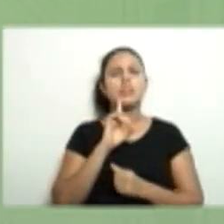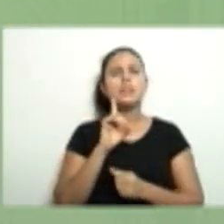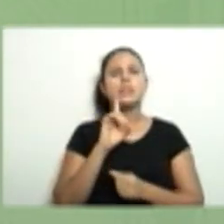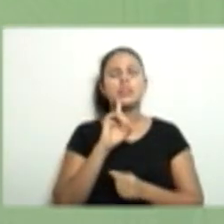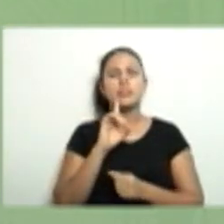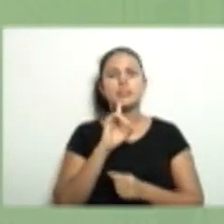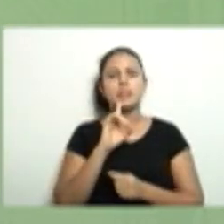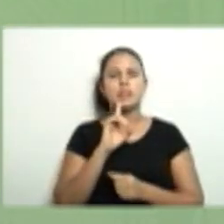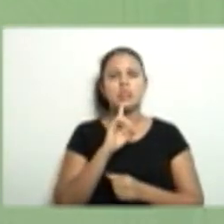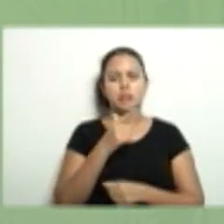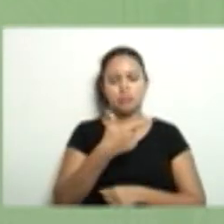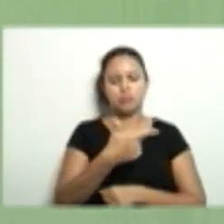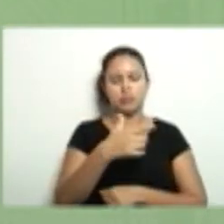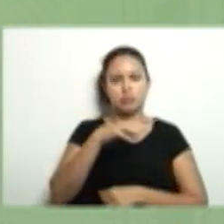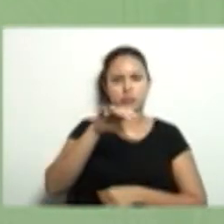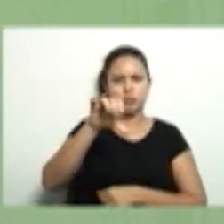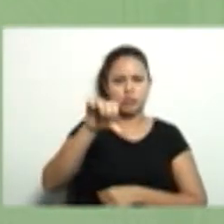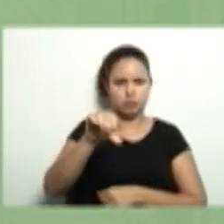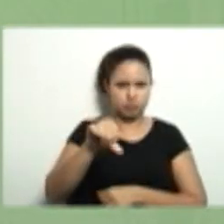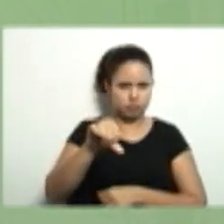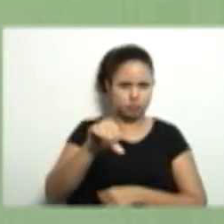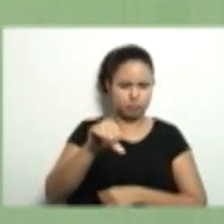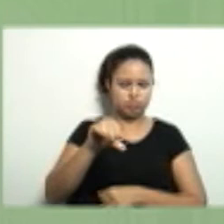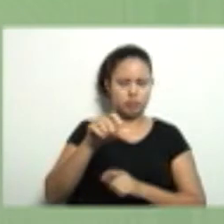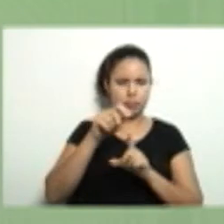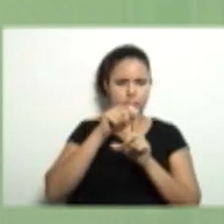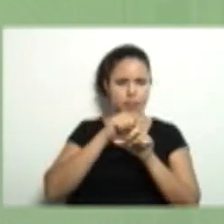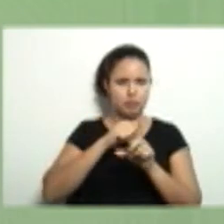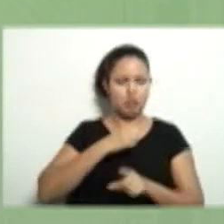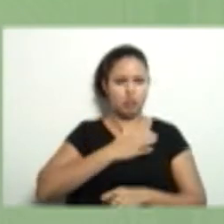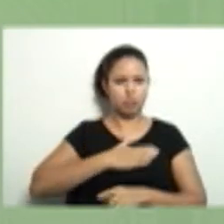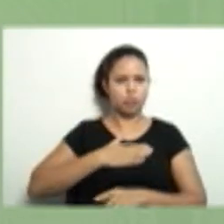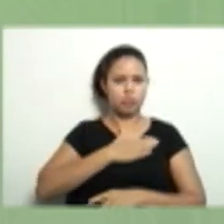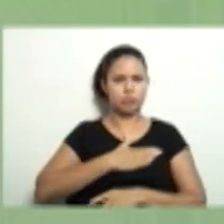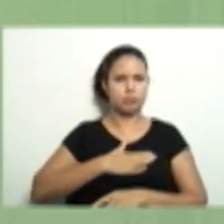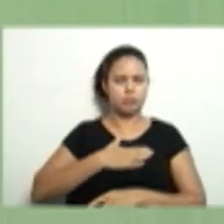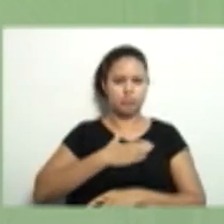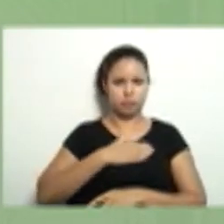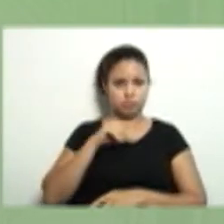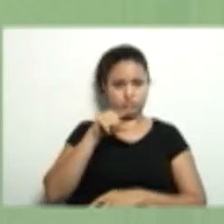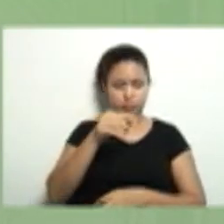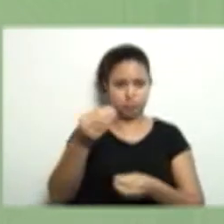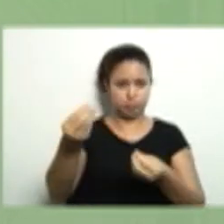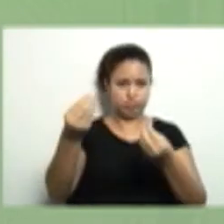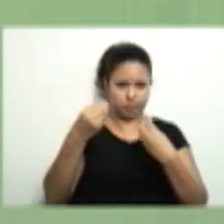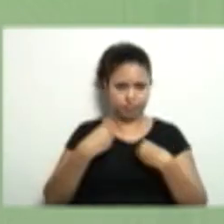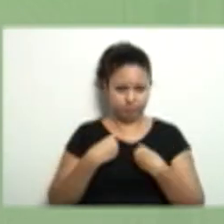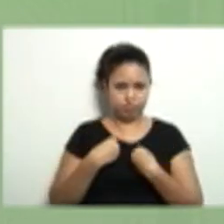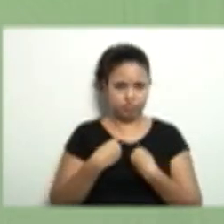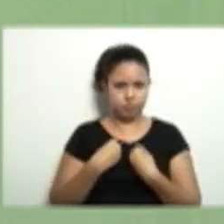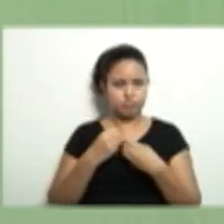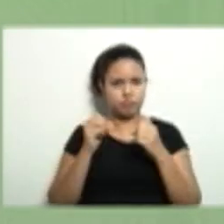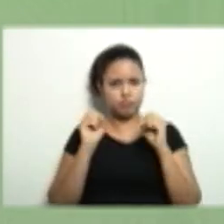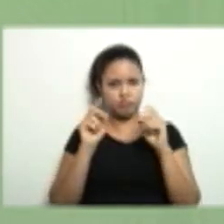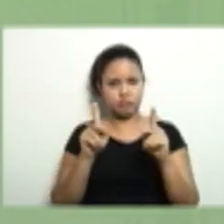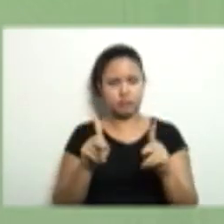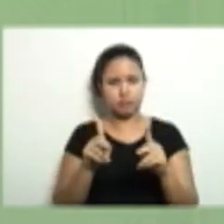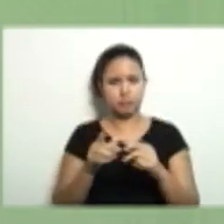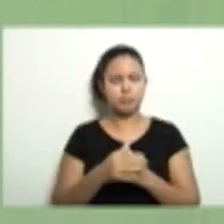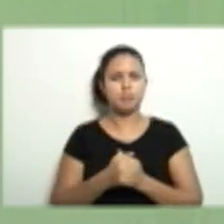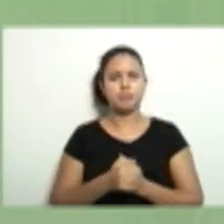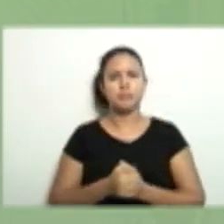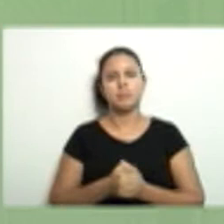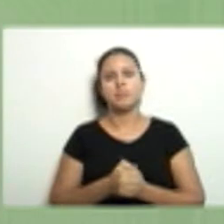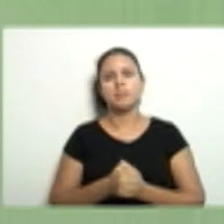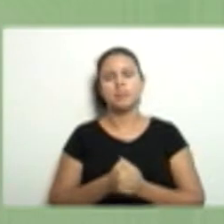é semana que vem, dia 29/8/2017. Então, falta uma semana para fechar. Ficou para a mesma data, mas é só porque essa é a